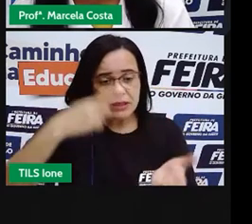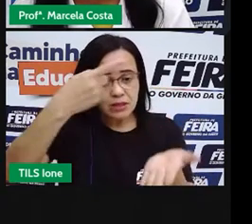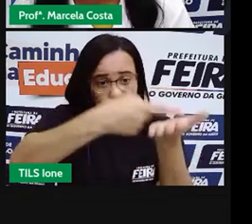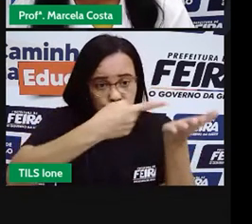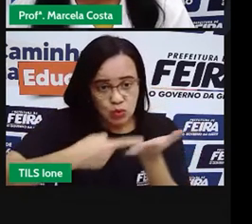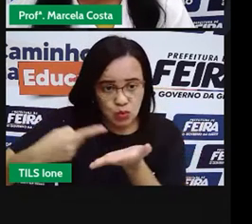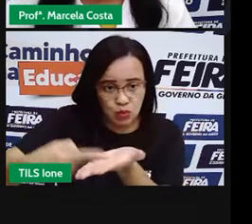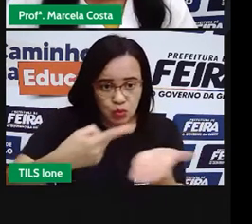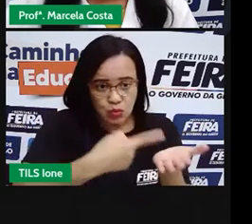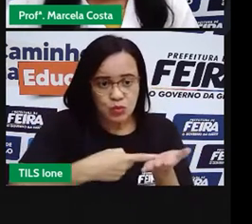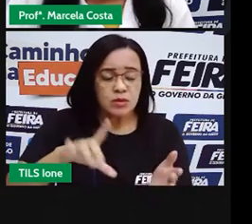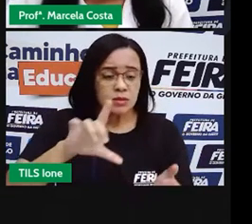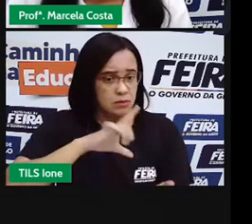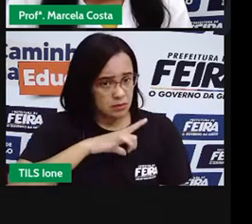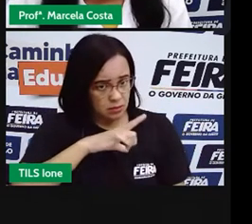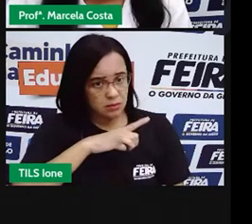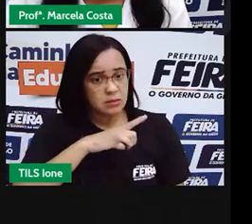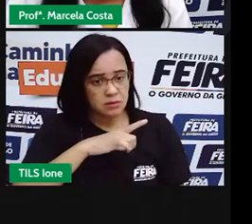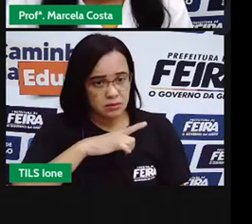é